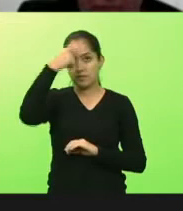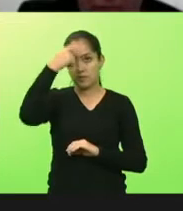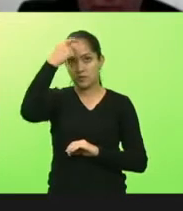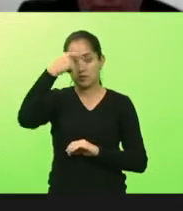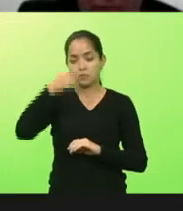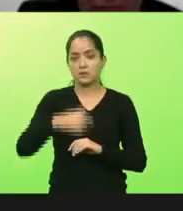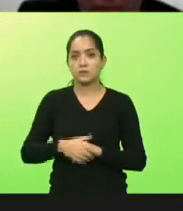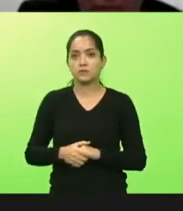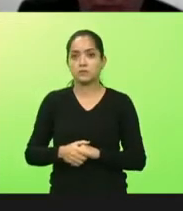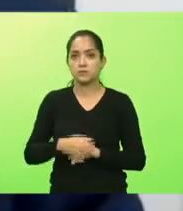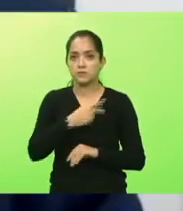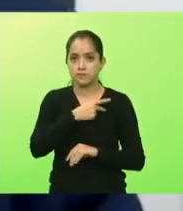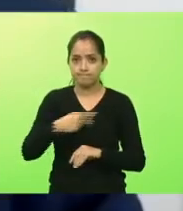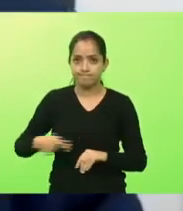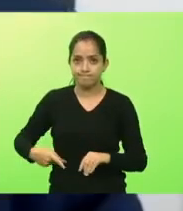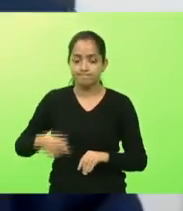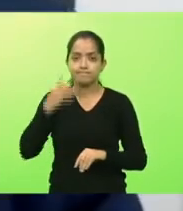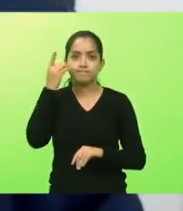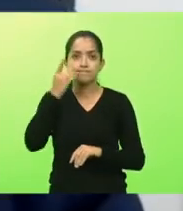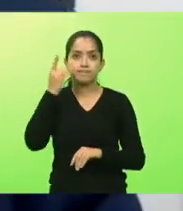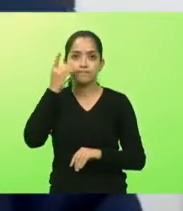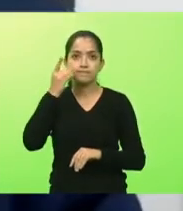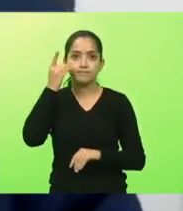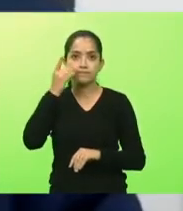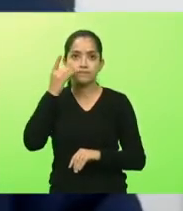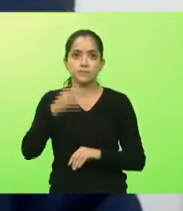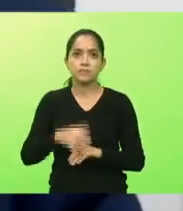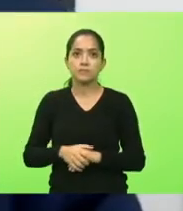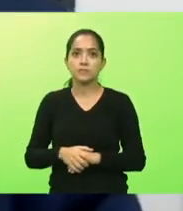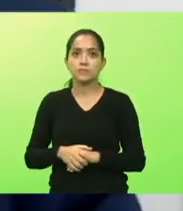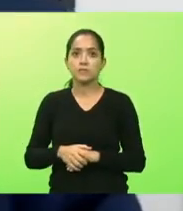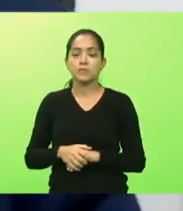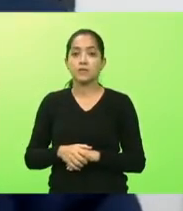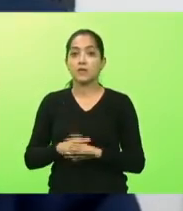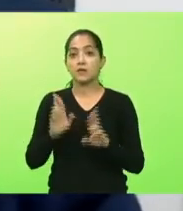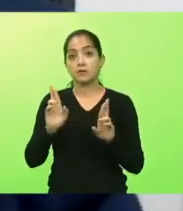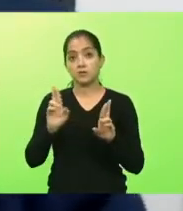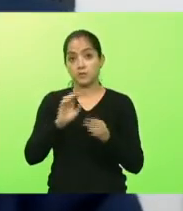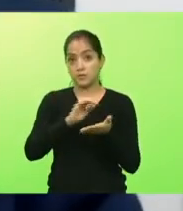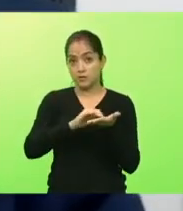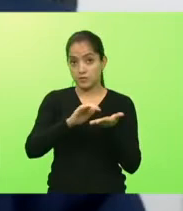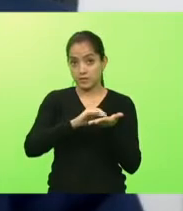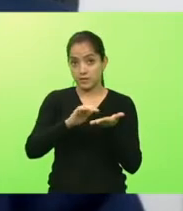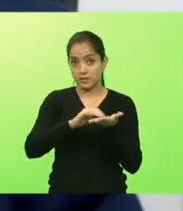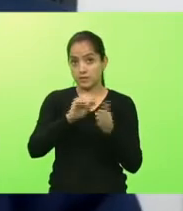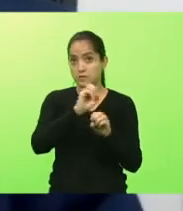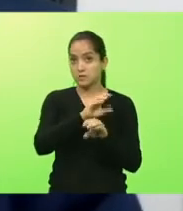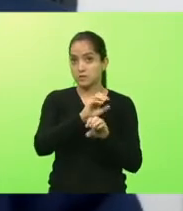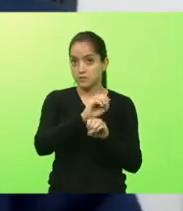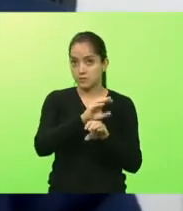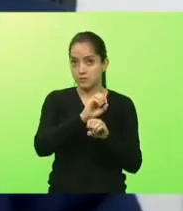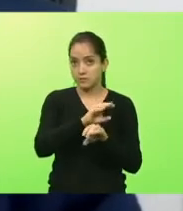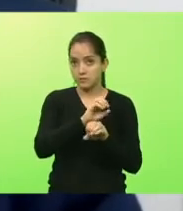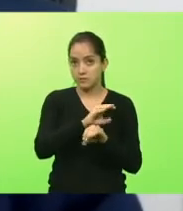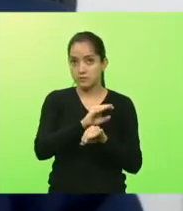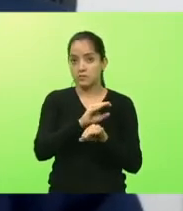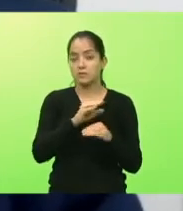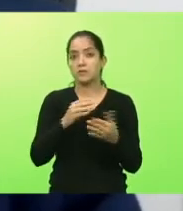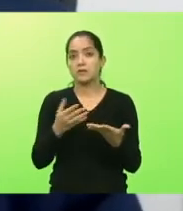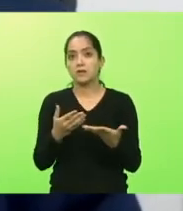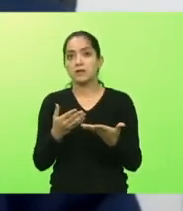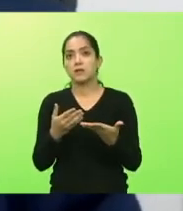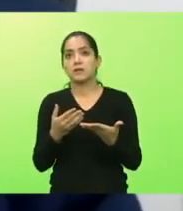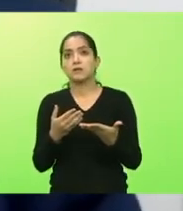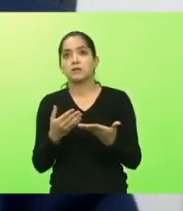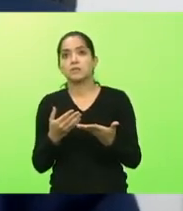Senhor presidente, senhores deputados, eu espero que o secretário da Educação tenha tanto zelo com